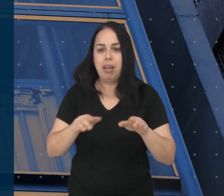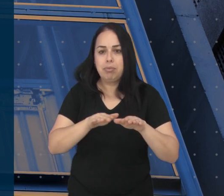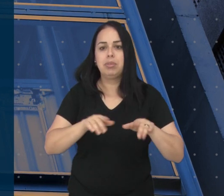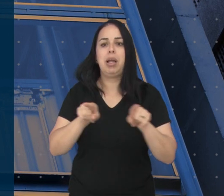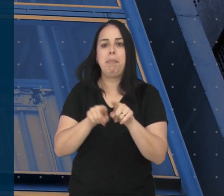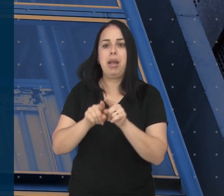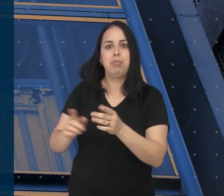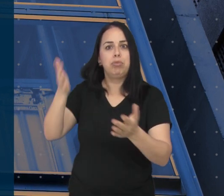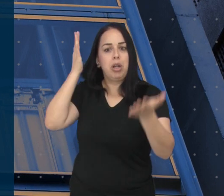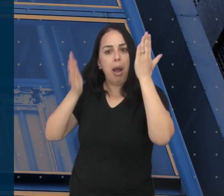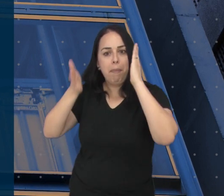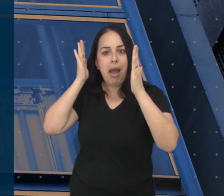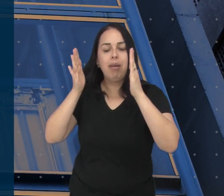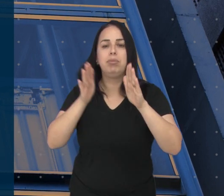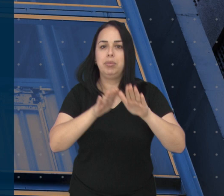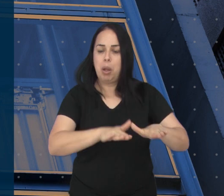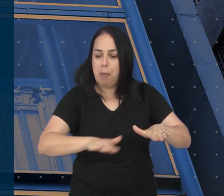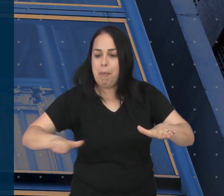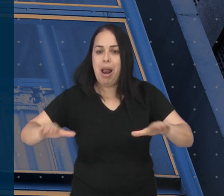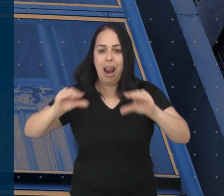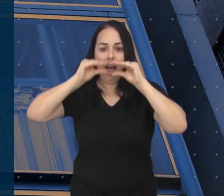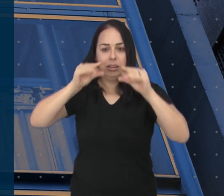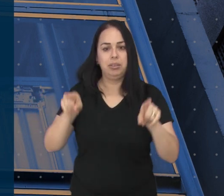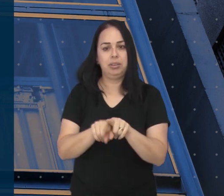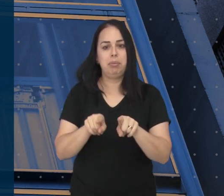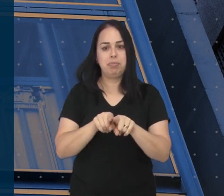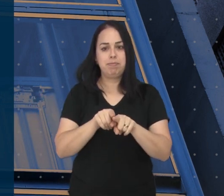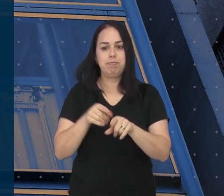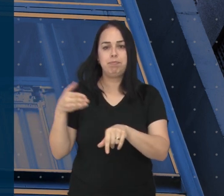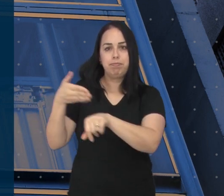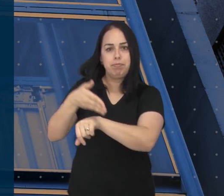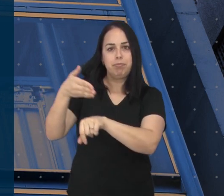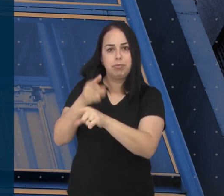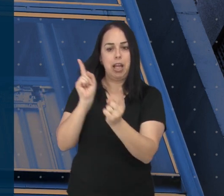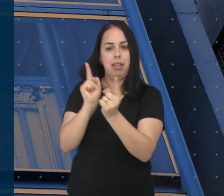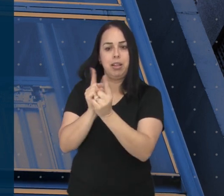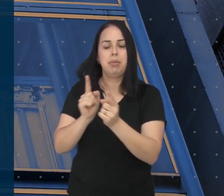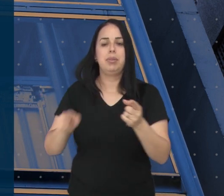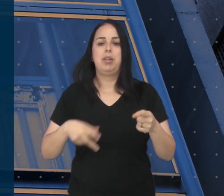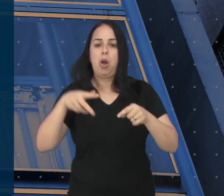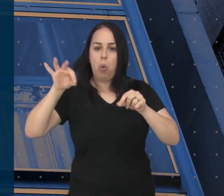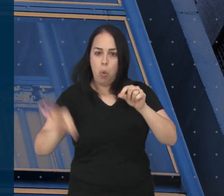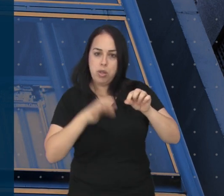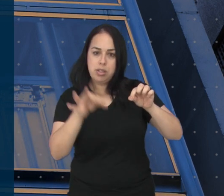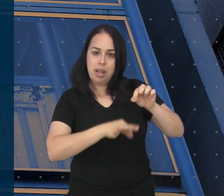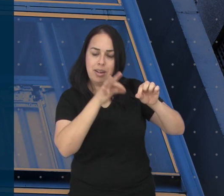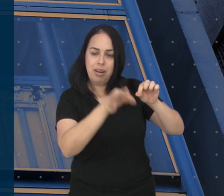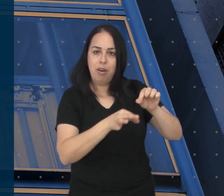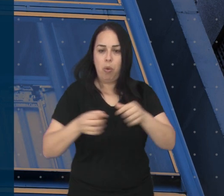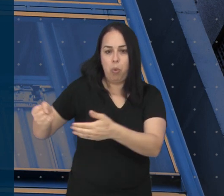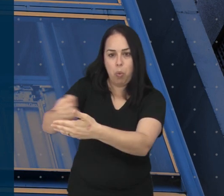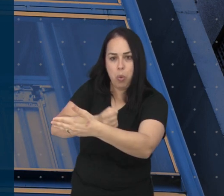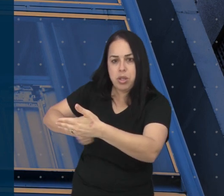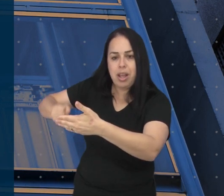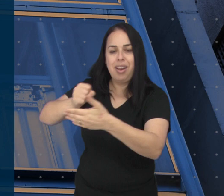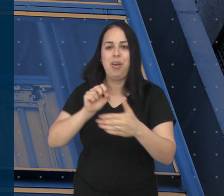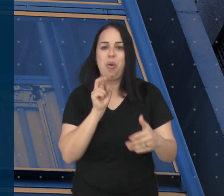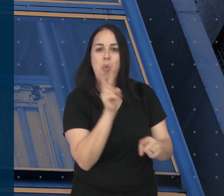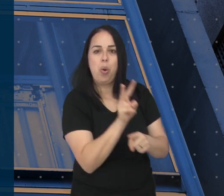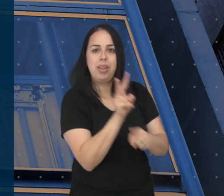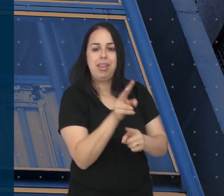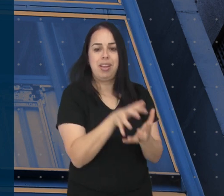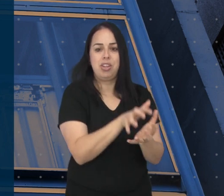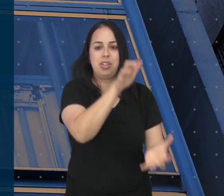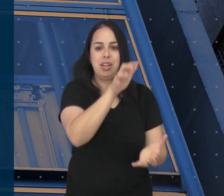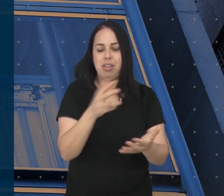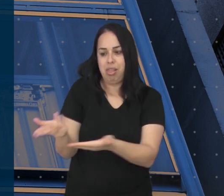chapa arrumador de caminhões, chapista de lanchonete, controlador de acesso, costureira, cozinheiro, cuidador de